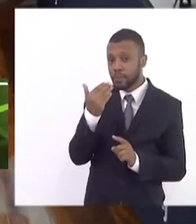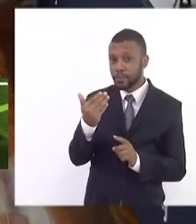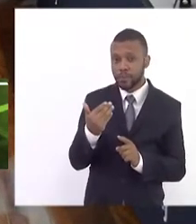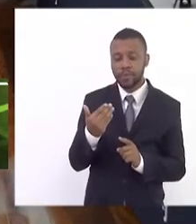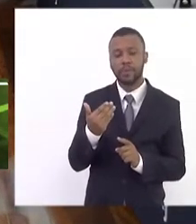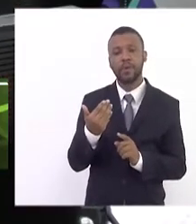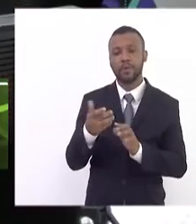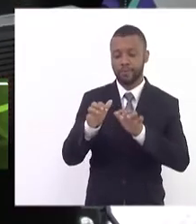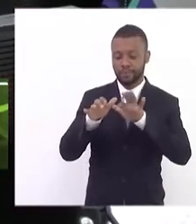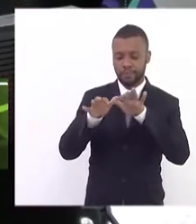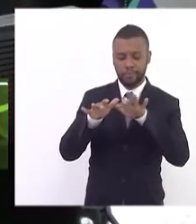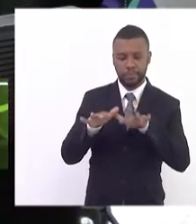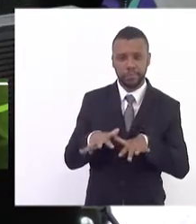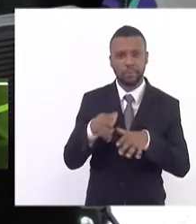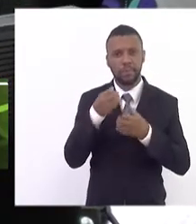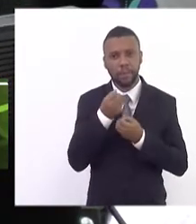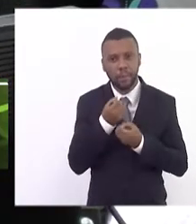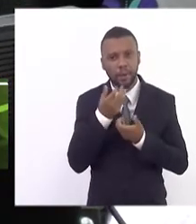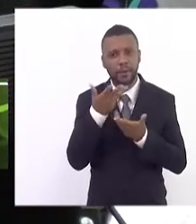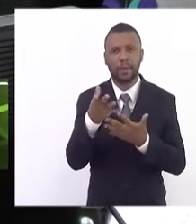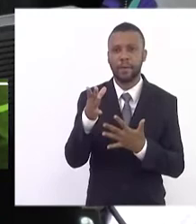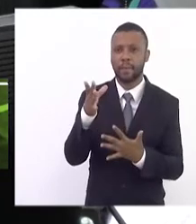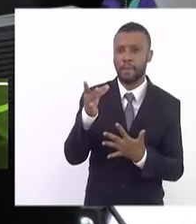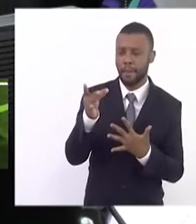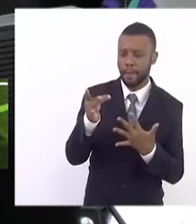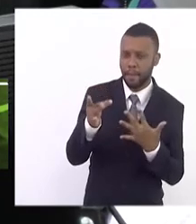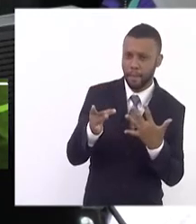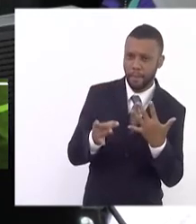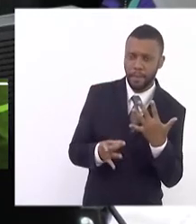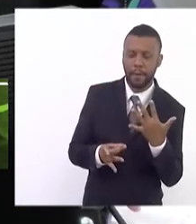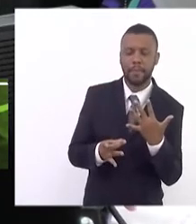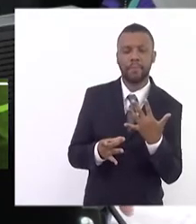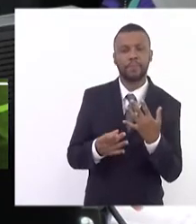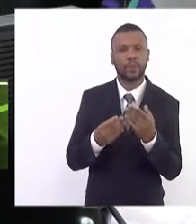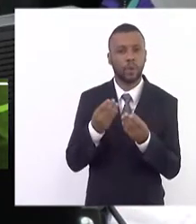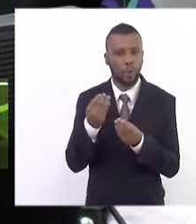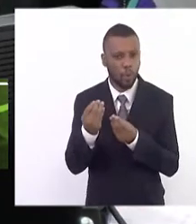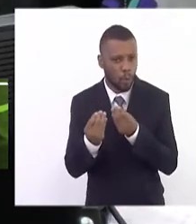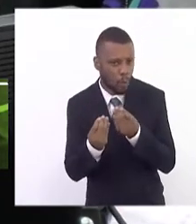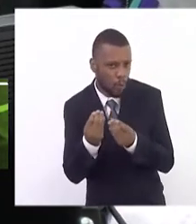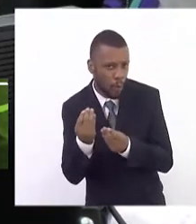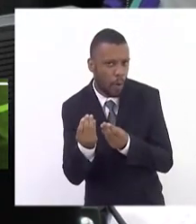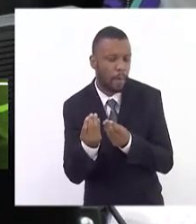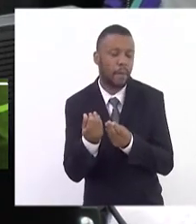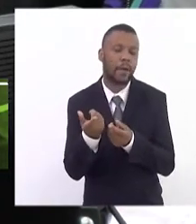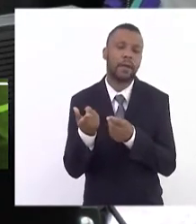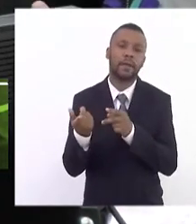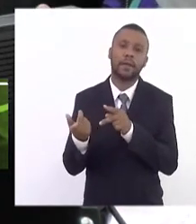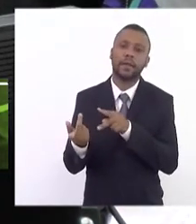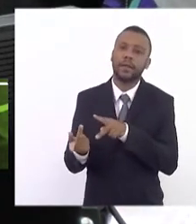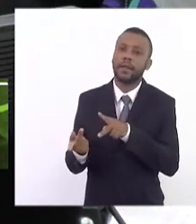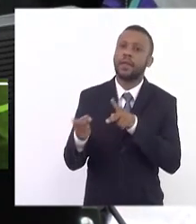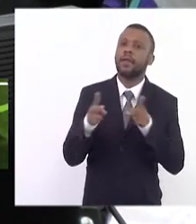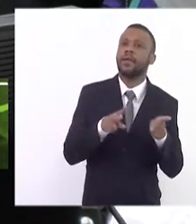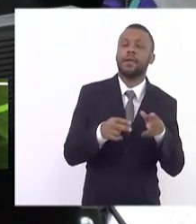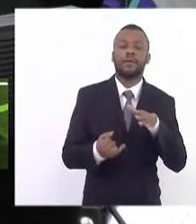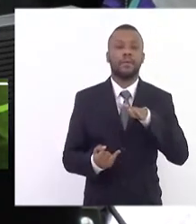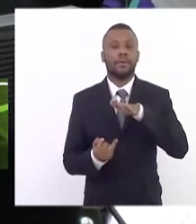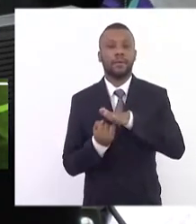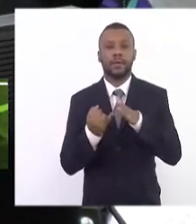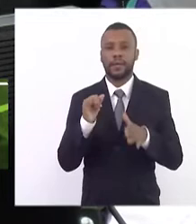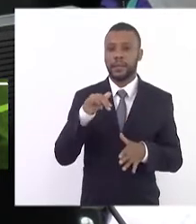memorial descritivo, né, de como é que transferiu para o INEA, para a gente ter um pouco